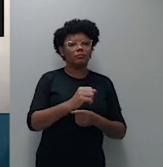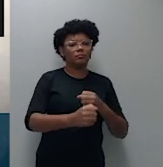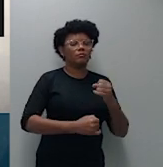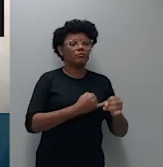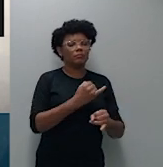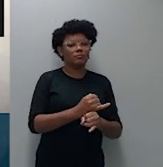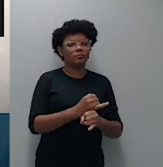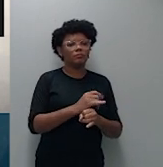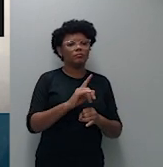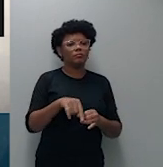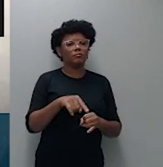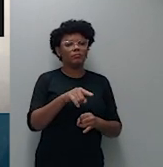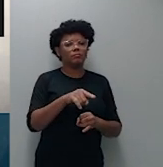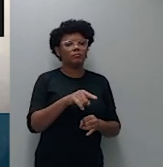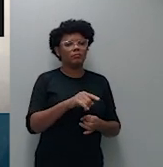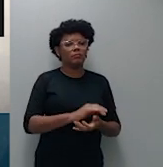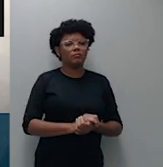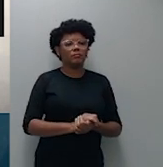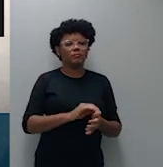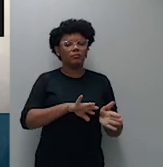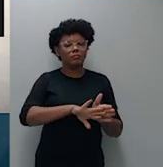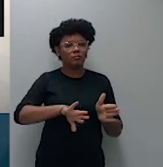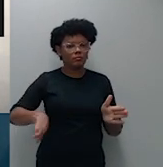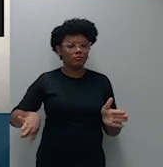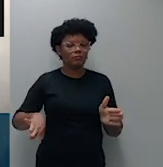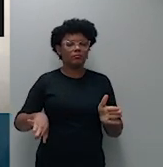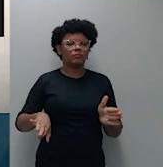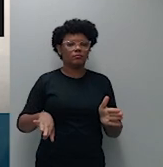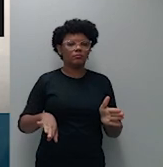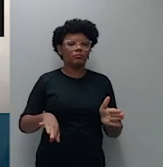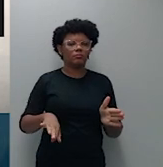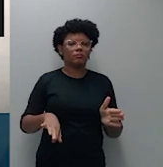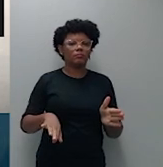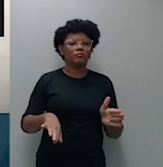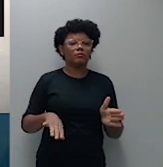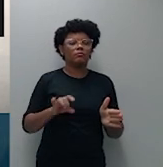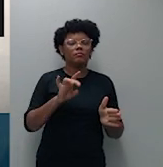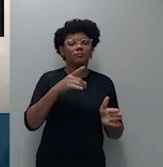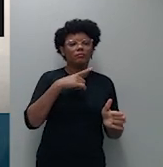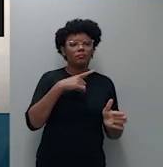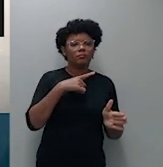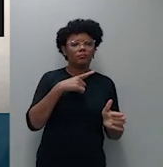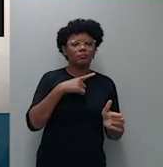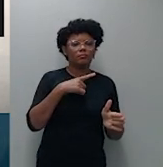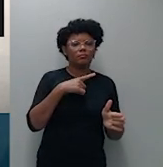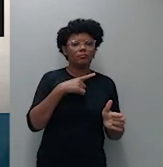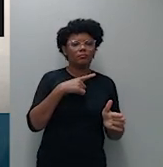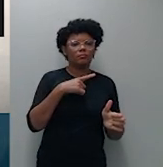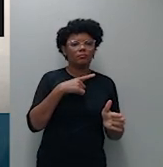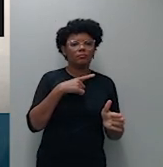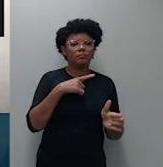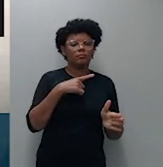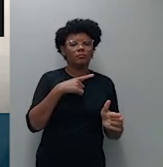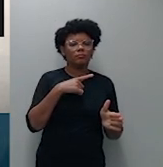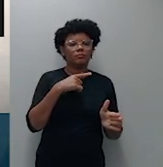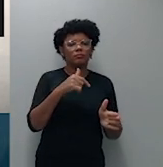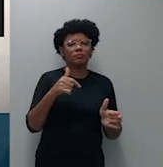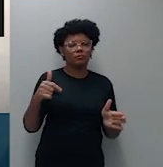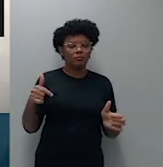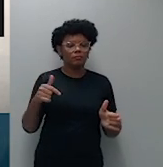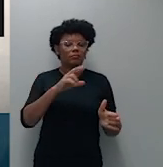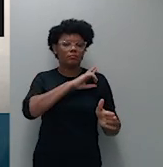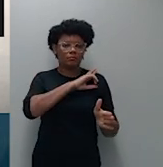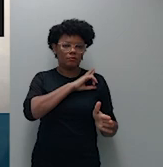foi afastar aqueles que só tem que não tem responsabilidade